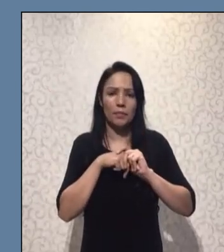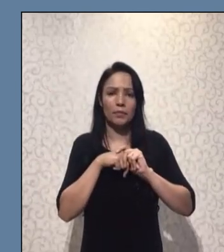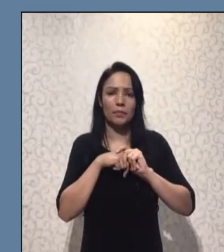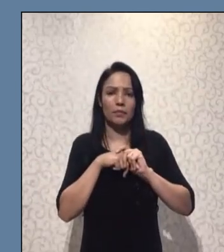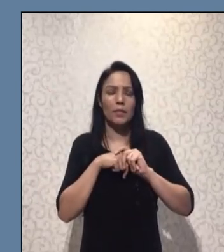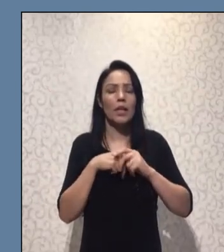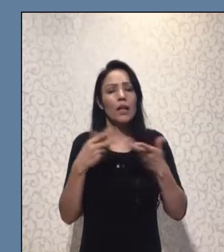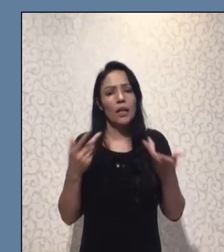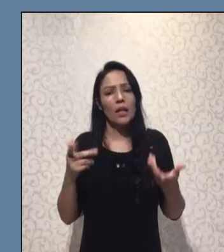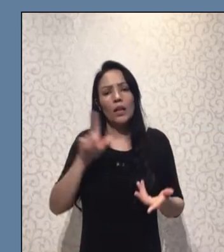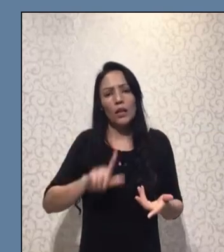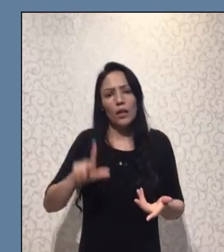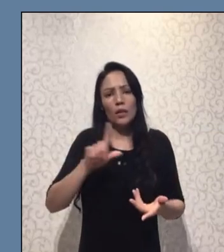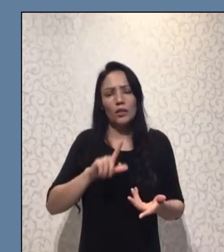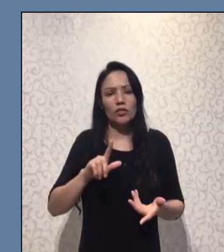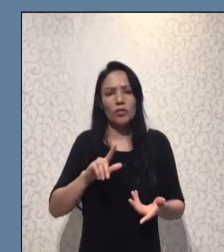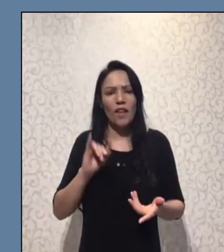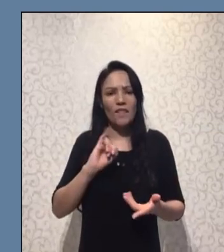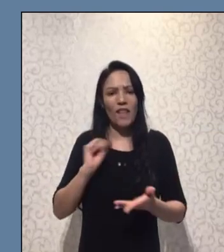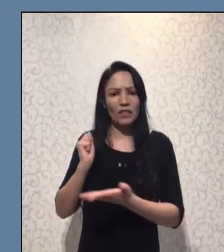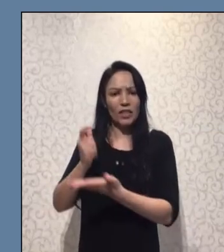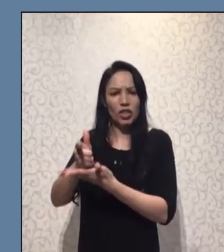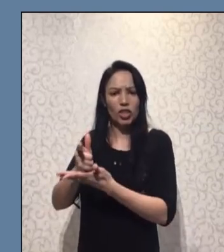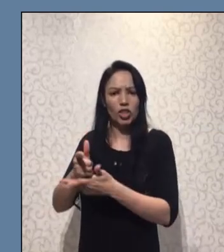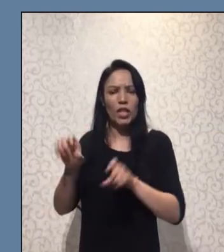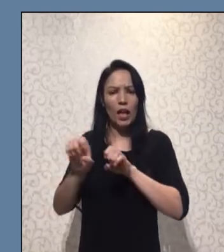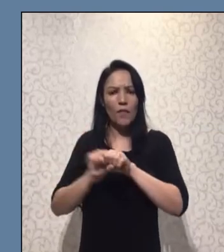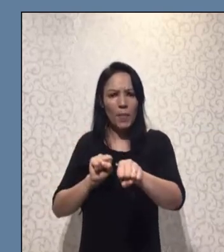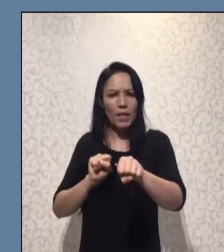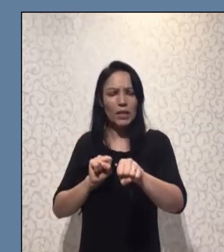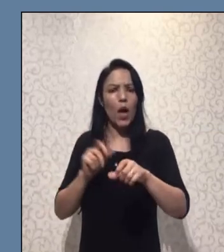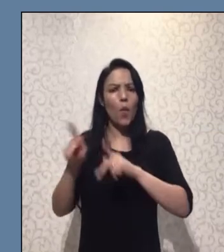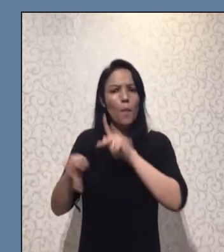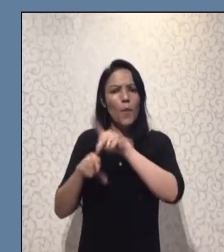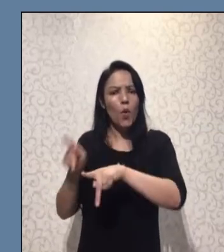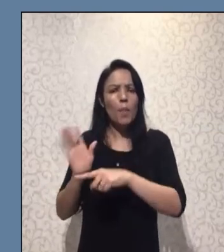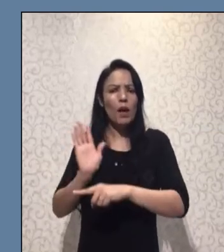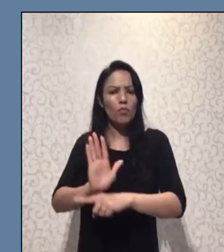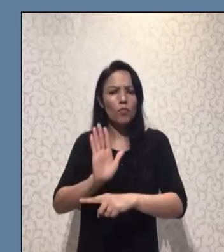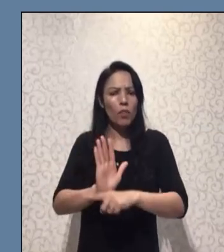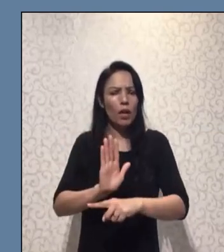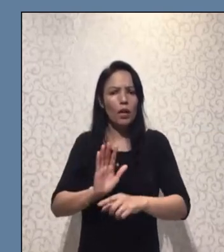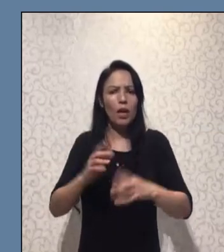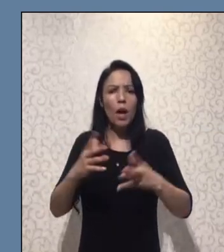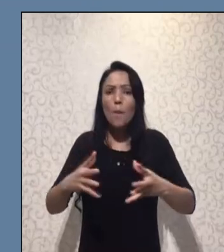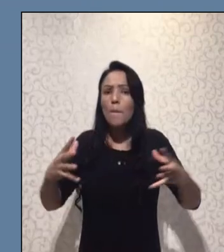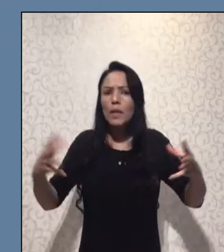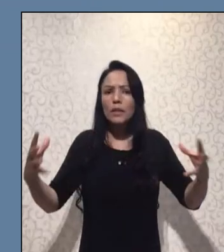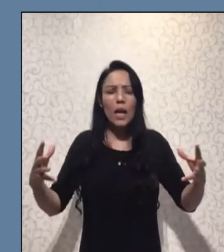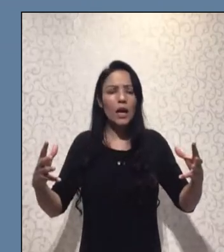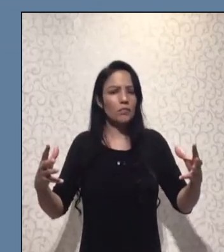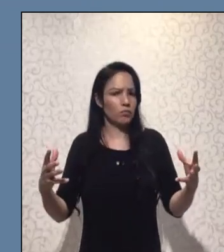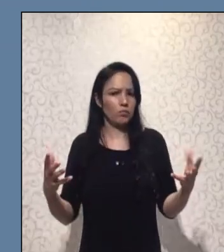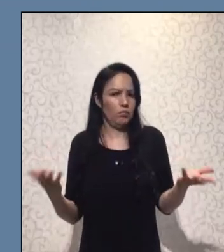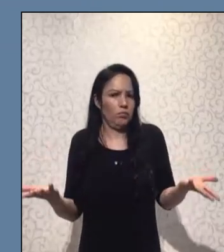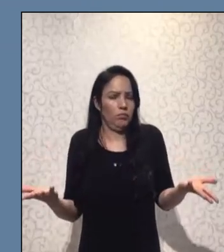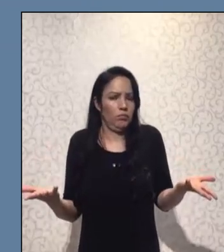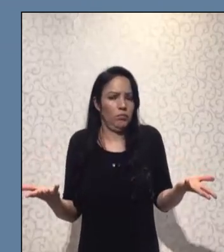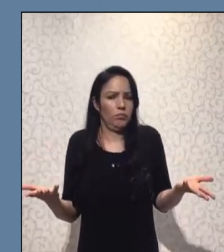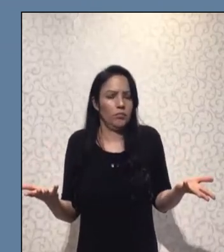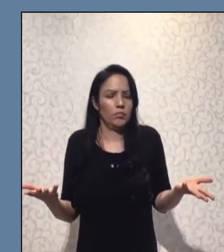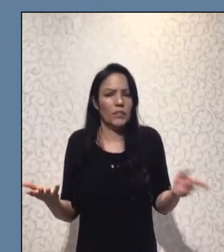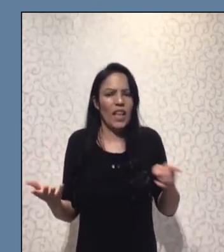vão investir na formação do público, eles não vão investir na ampliação das coleções. Vocês falam do Metropolitan,